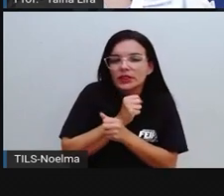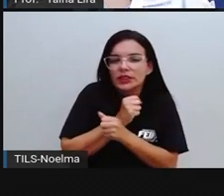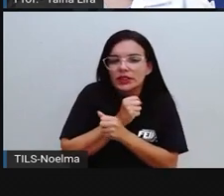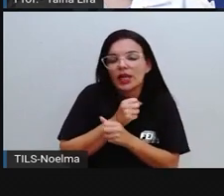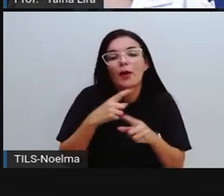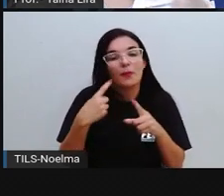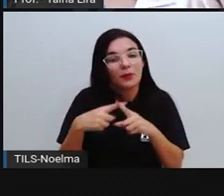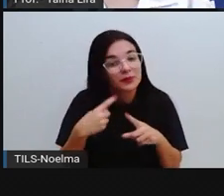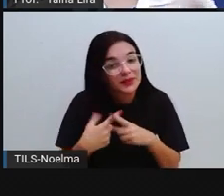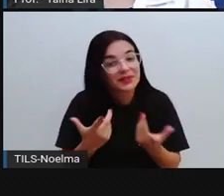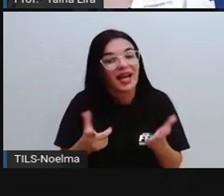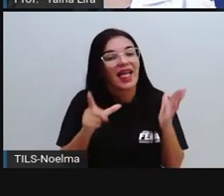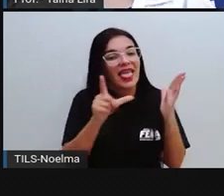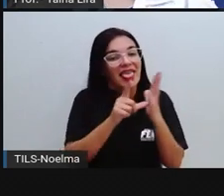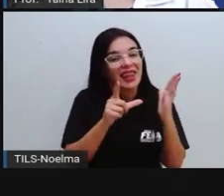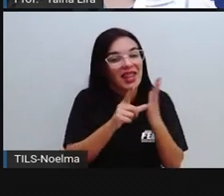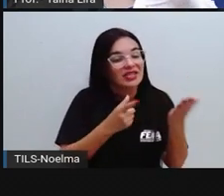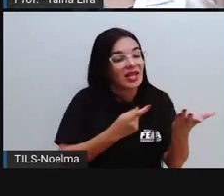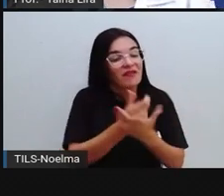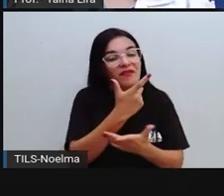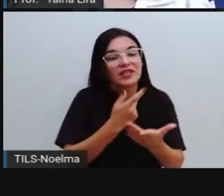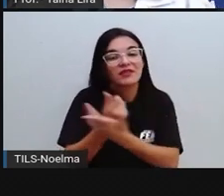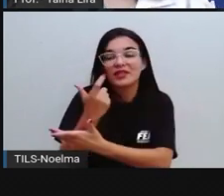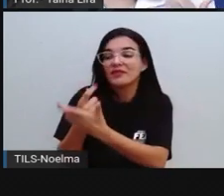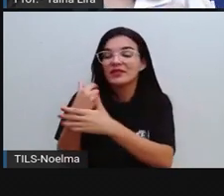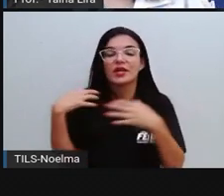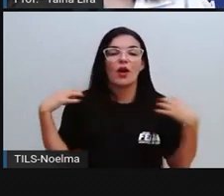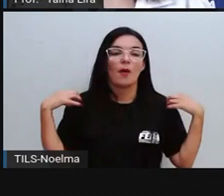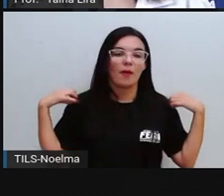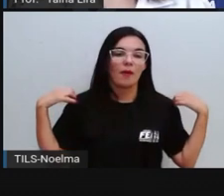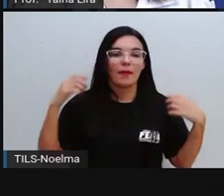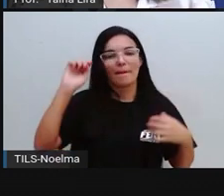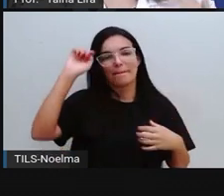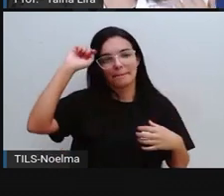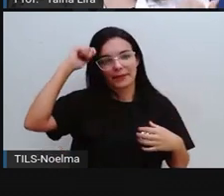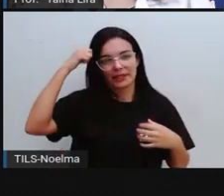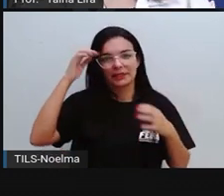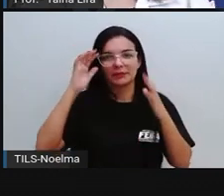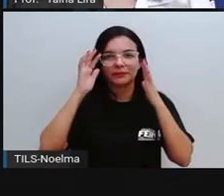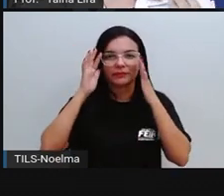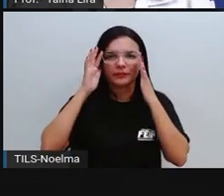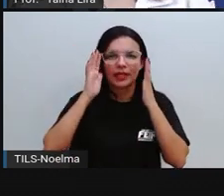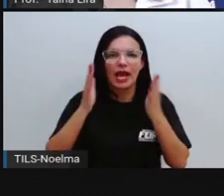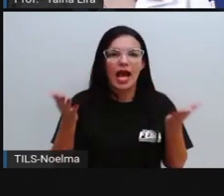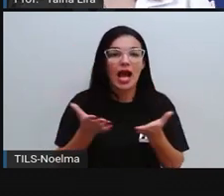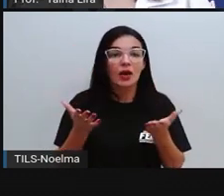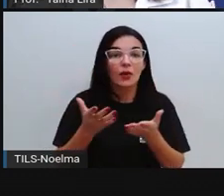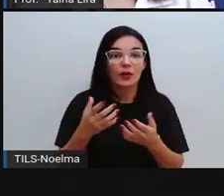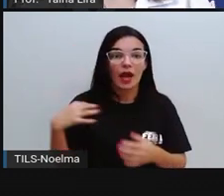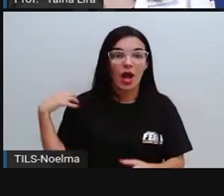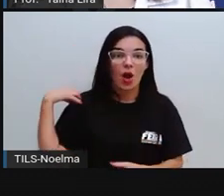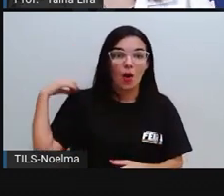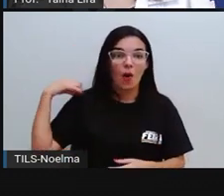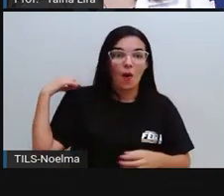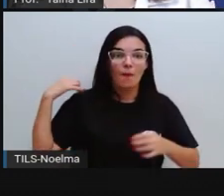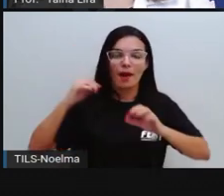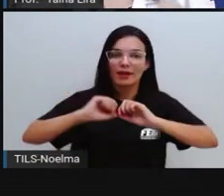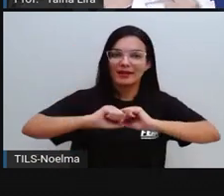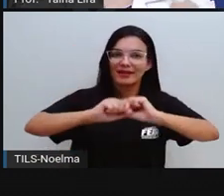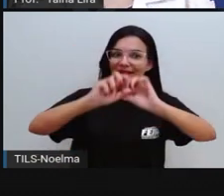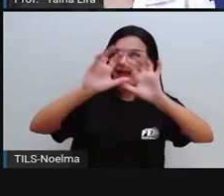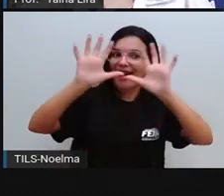as coleções, né, outono e inverno vêm aí com roupas mais escuras, tá? Já as roupas claras, ó, tem